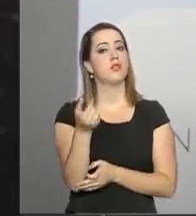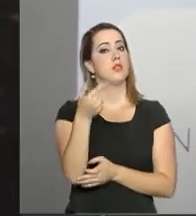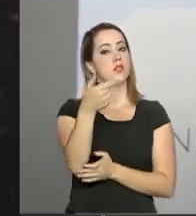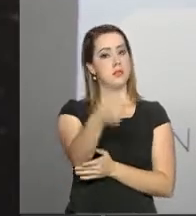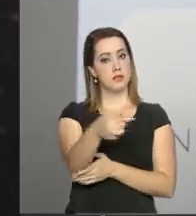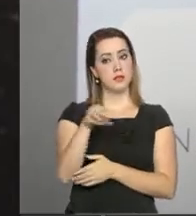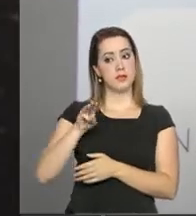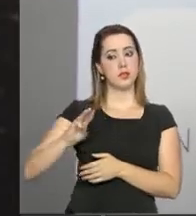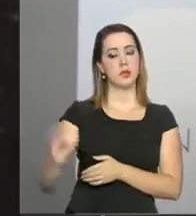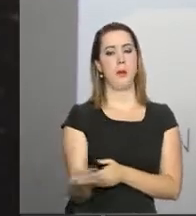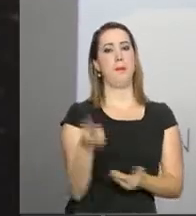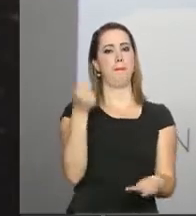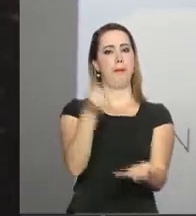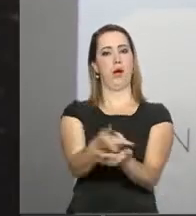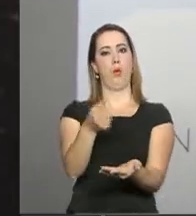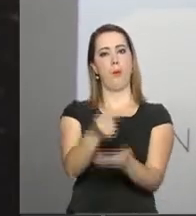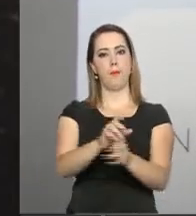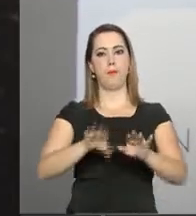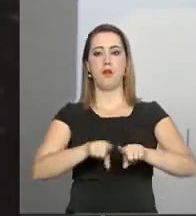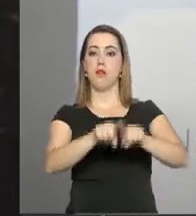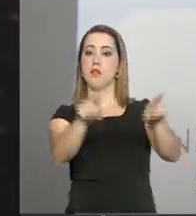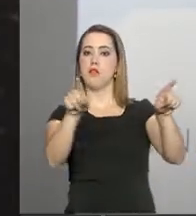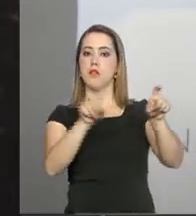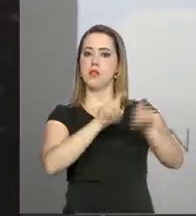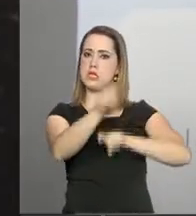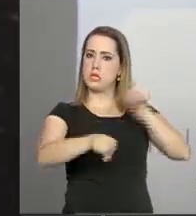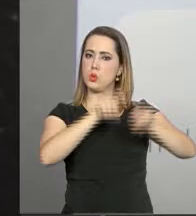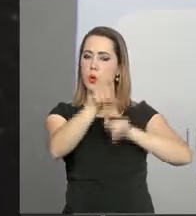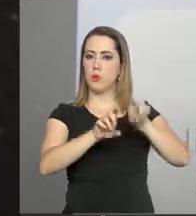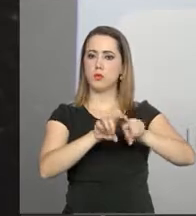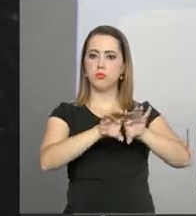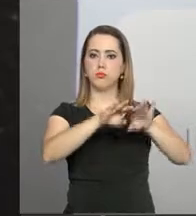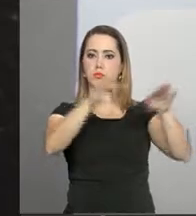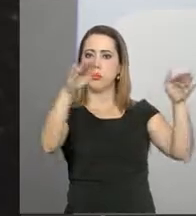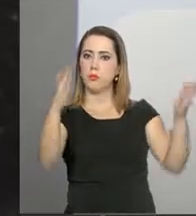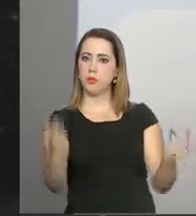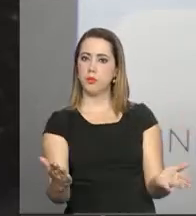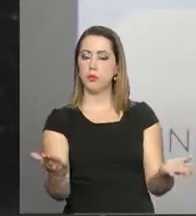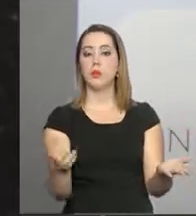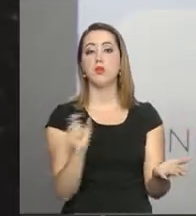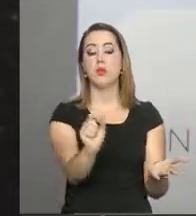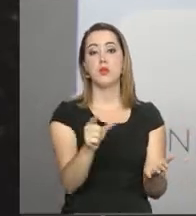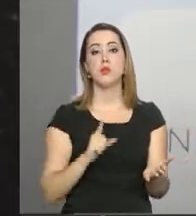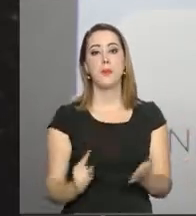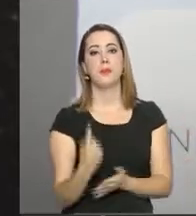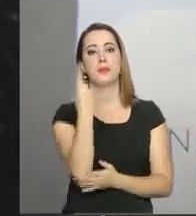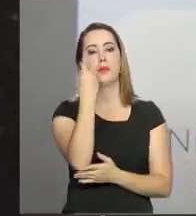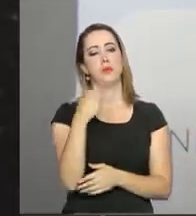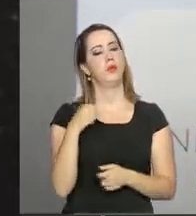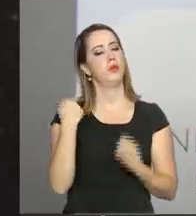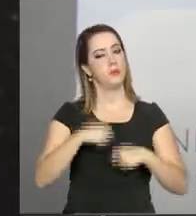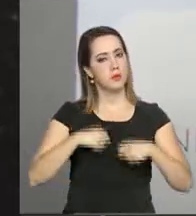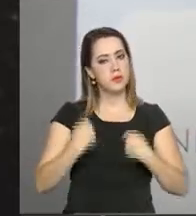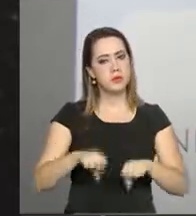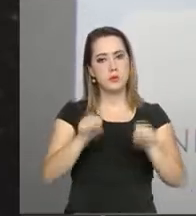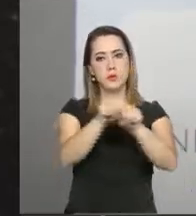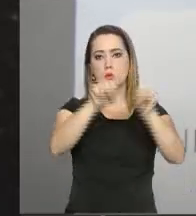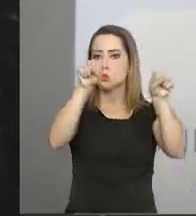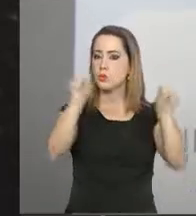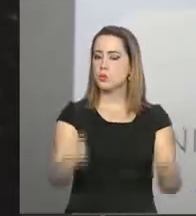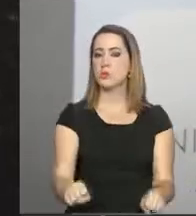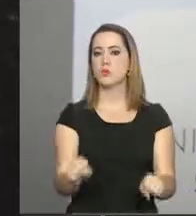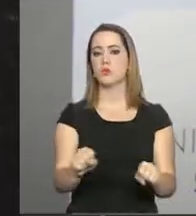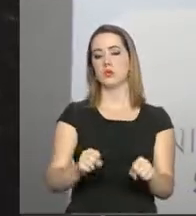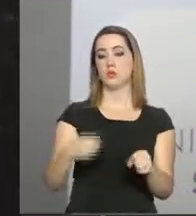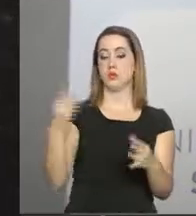nessas máquinas, que são supercomputadores, que são a primeira necessidade para a implantação do registro